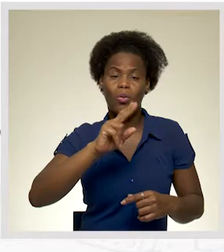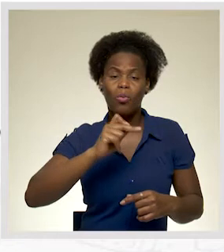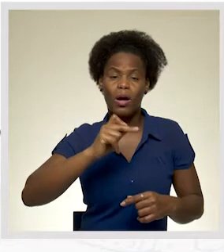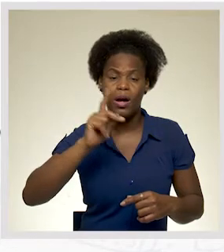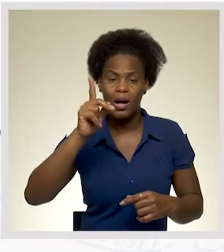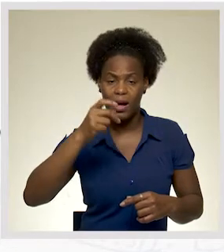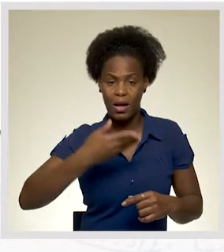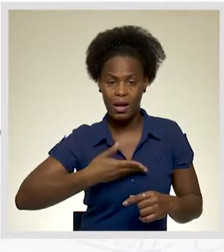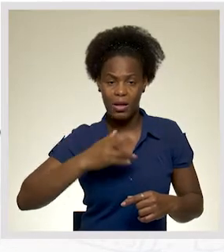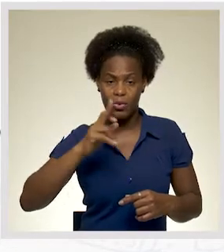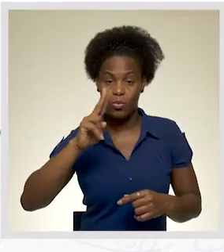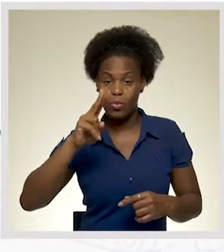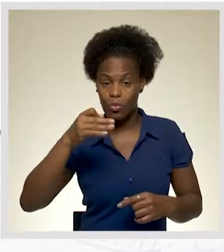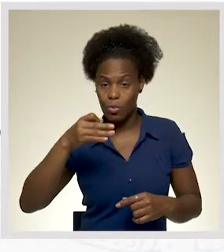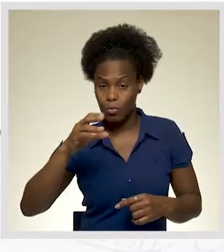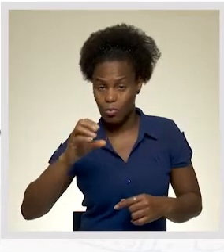multiplico